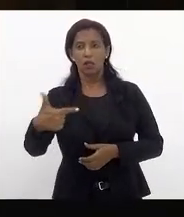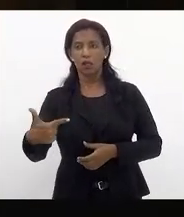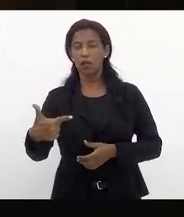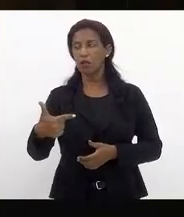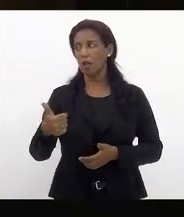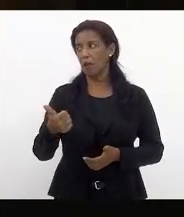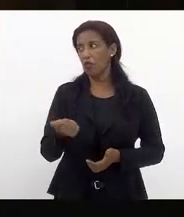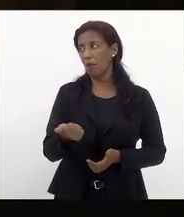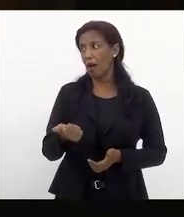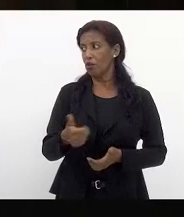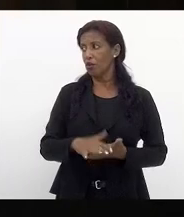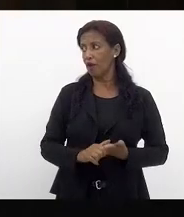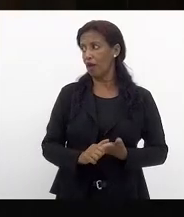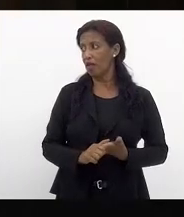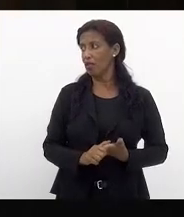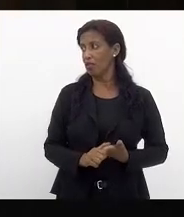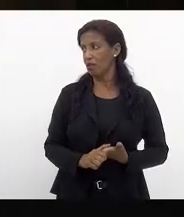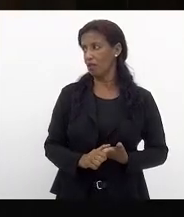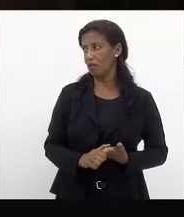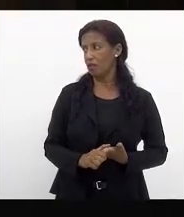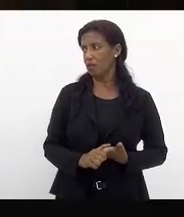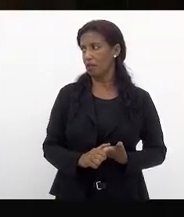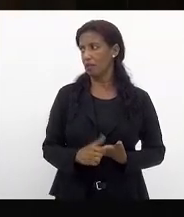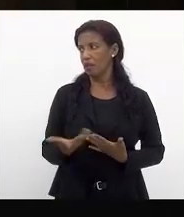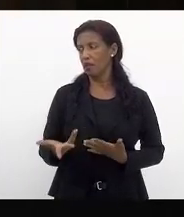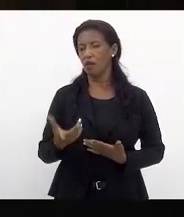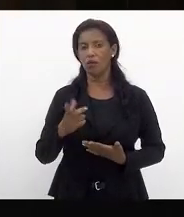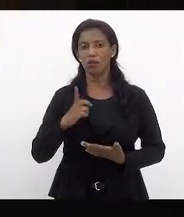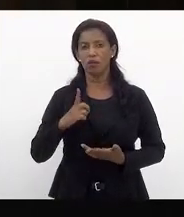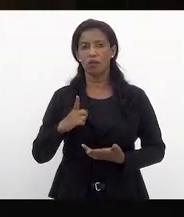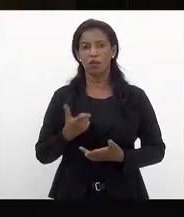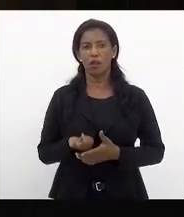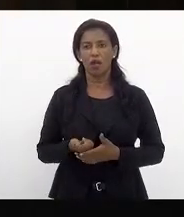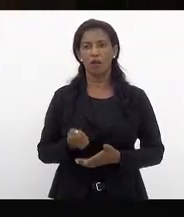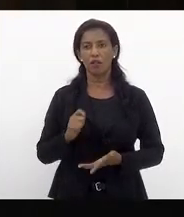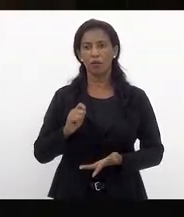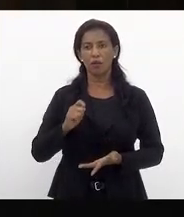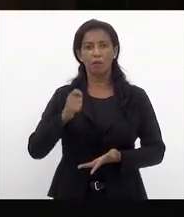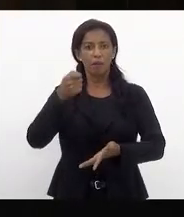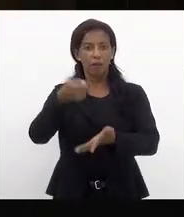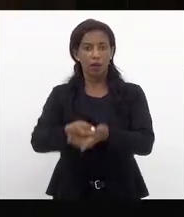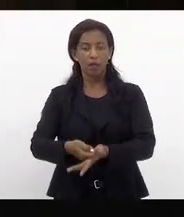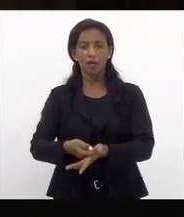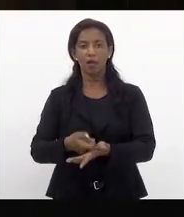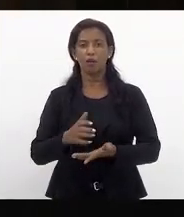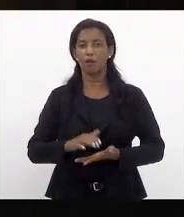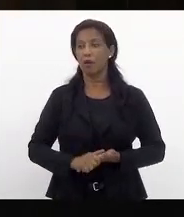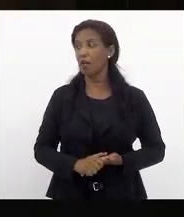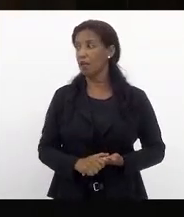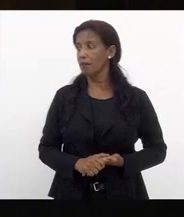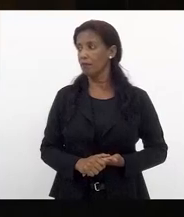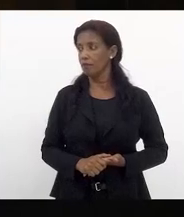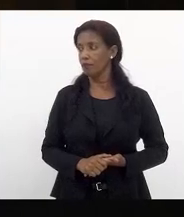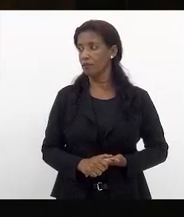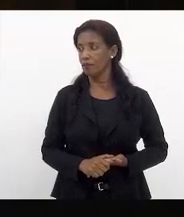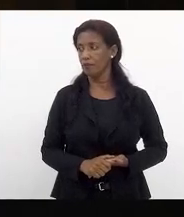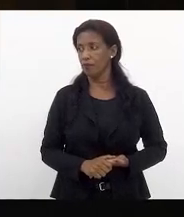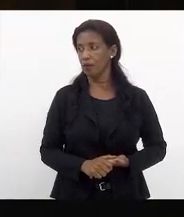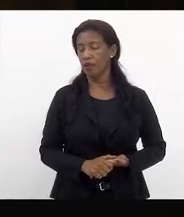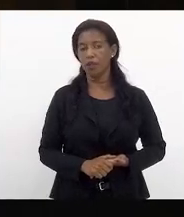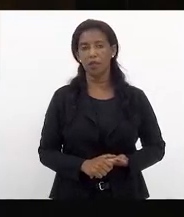bilhões. Então, quando trago aqui a informação que essa dívida já foi paga e já foi repaga, é justamente por